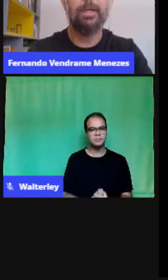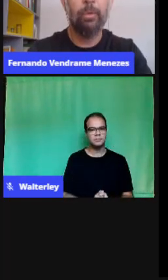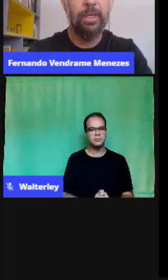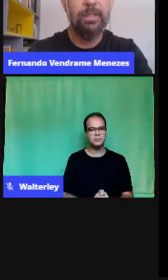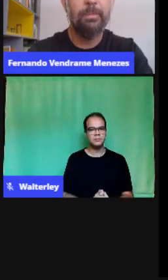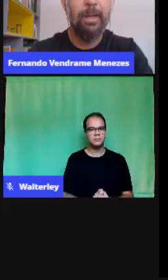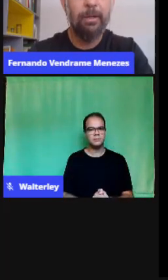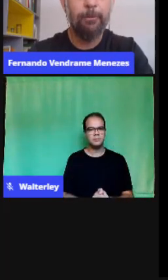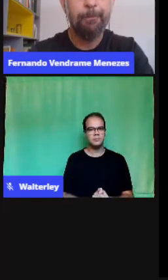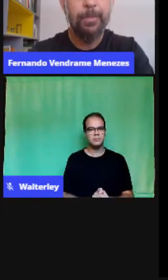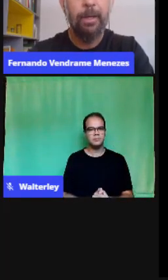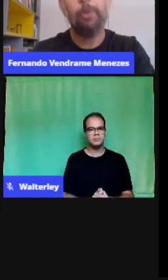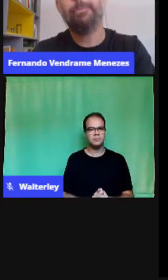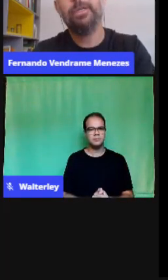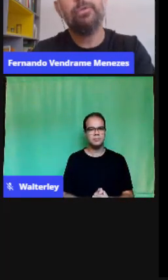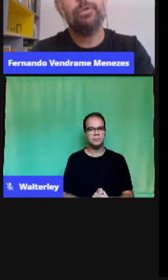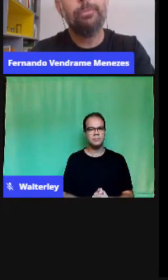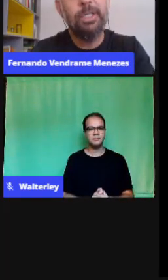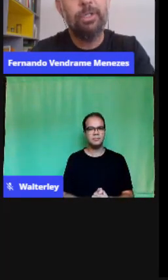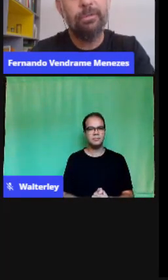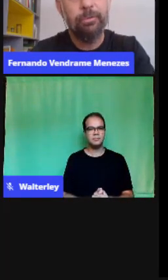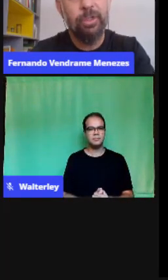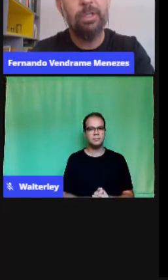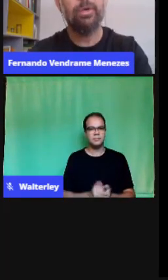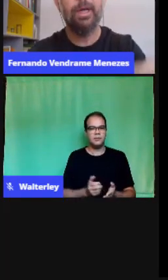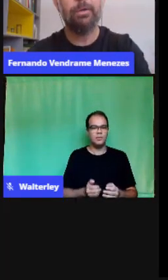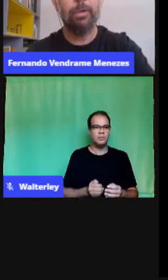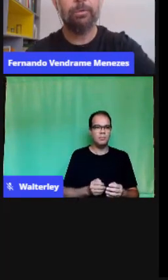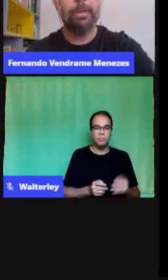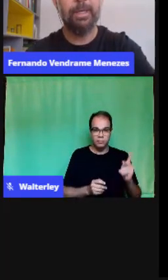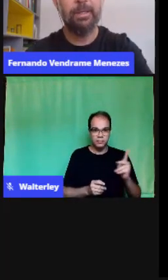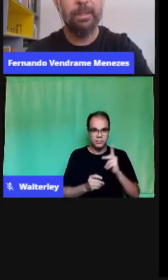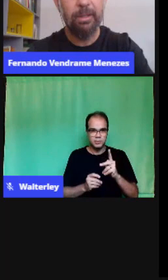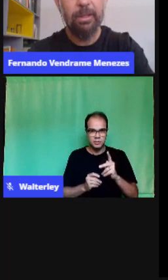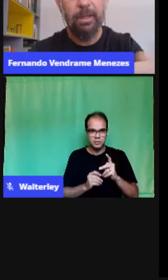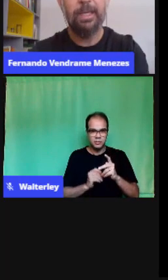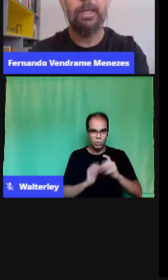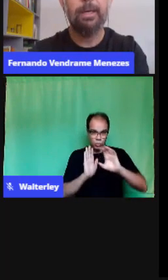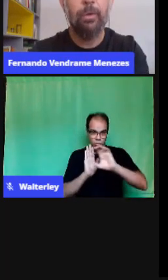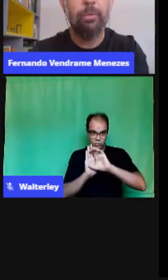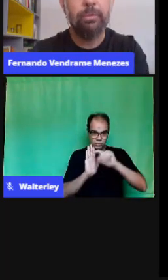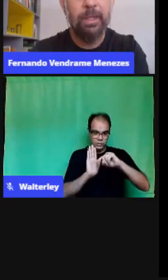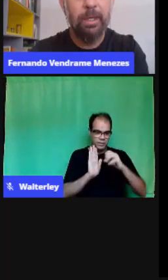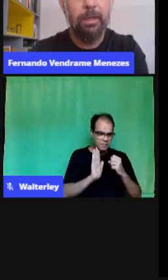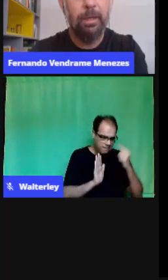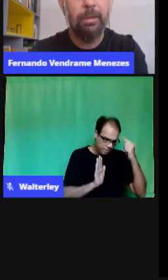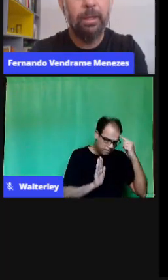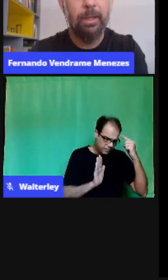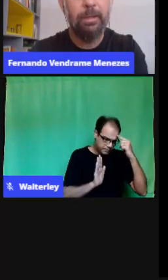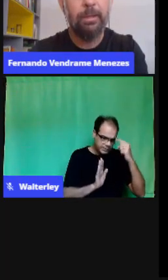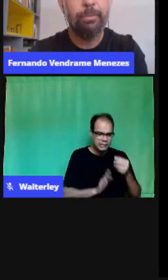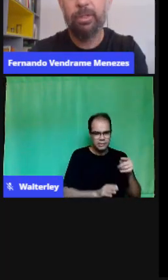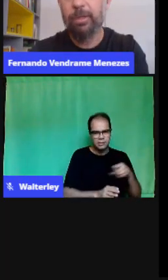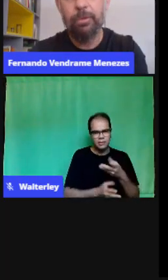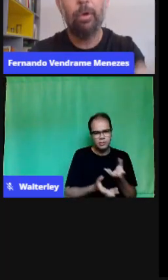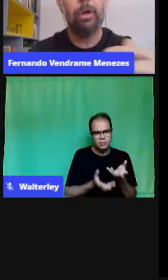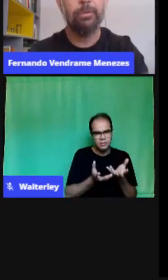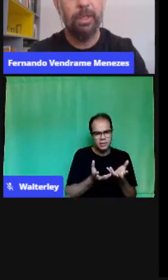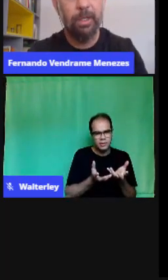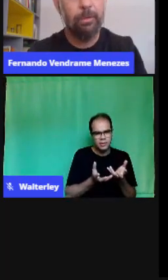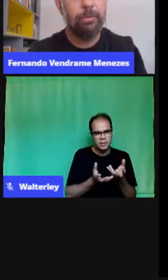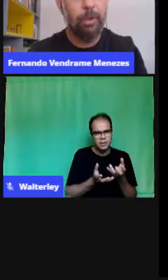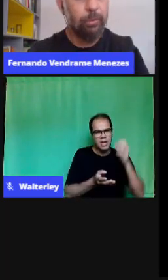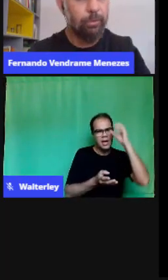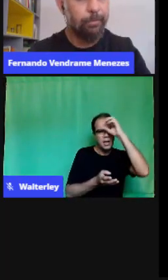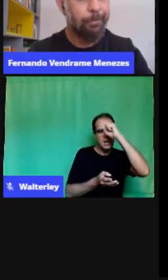um determinado conhecimento, eu penso em objetivos. O que eu quero que o aluno aprenda daquele processo